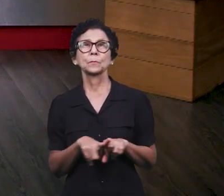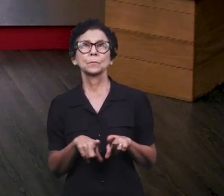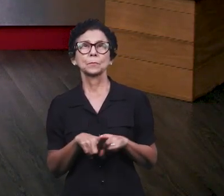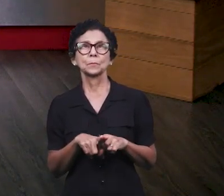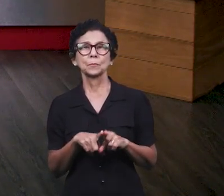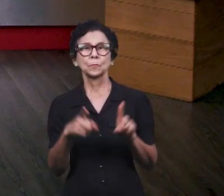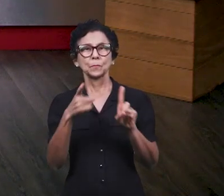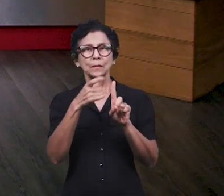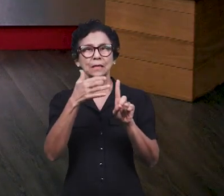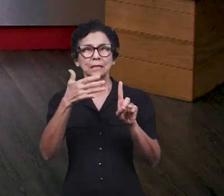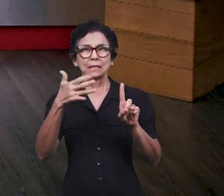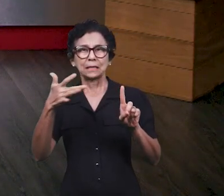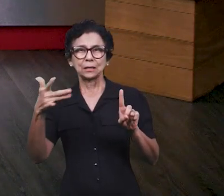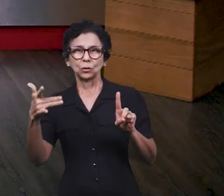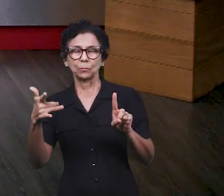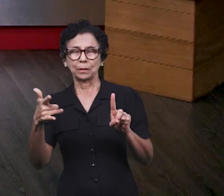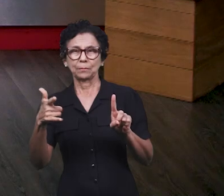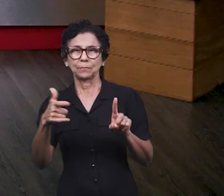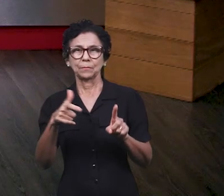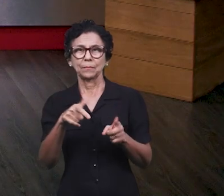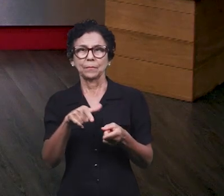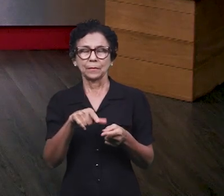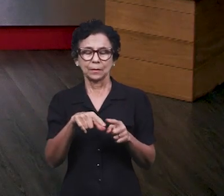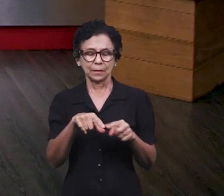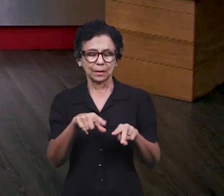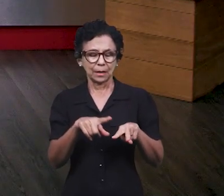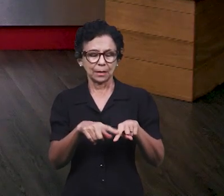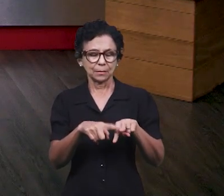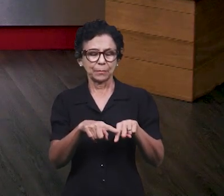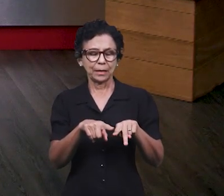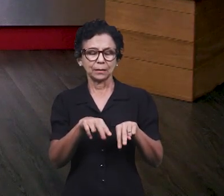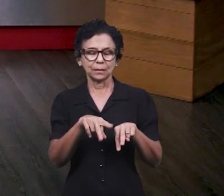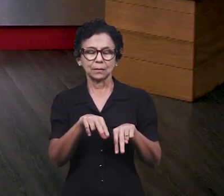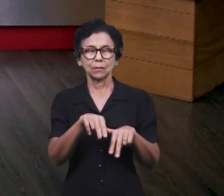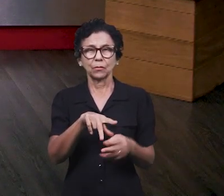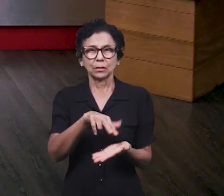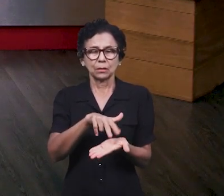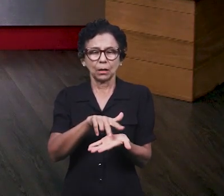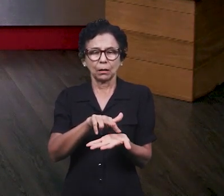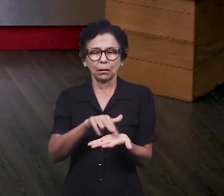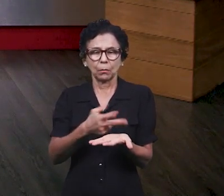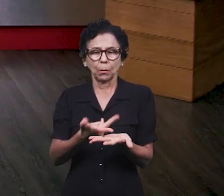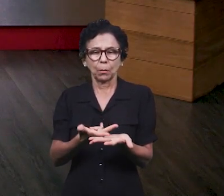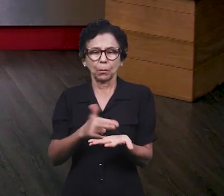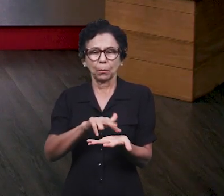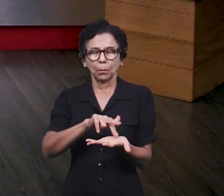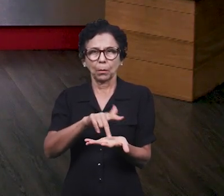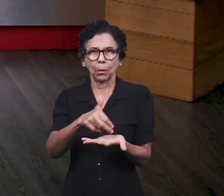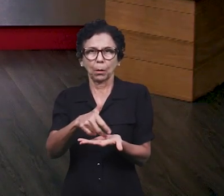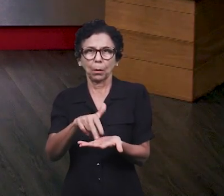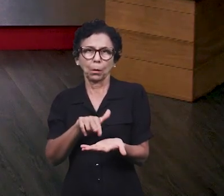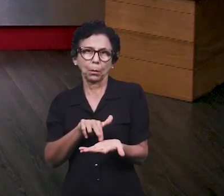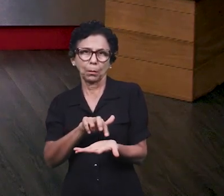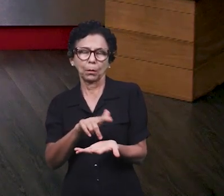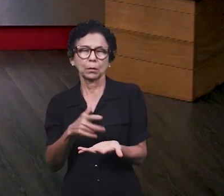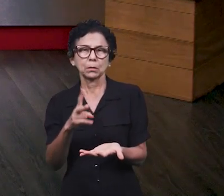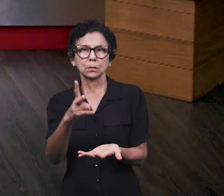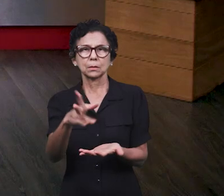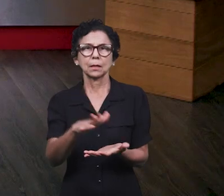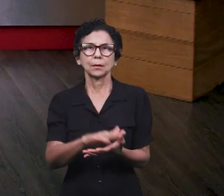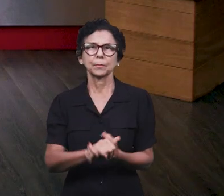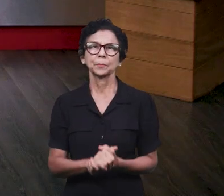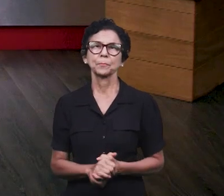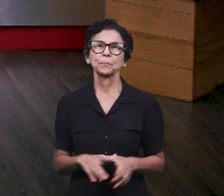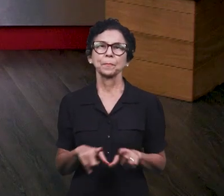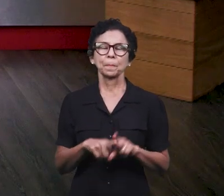síndrome das pernas inquietas. Ele possui um tratamento específico. Outros apresentam a síndrome da